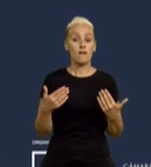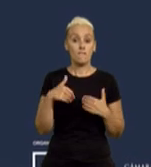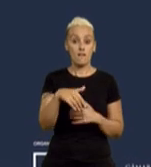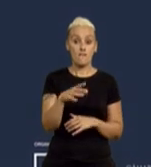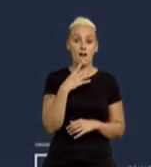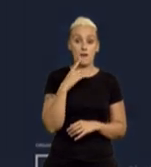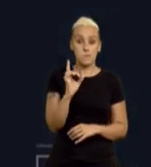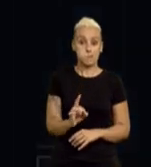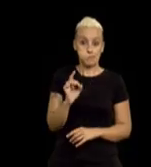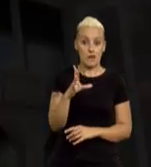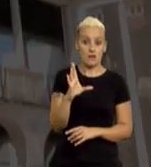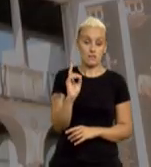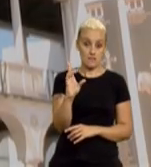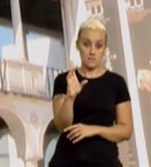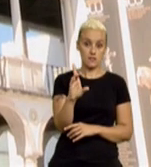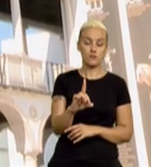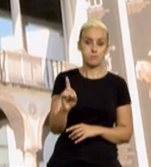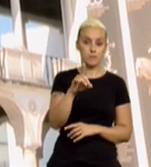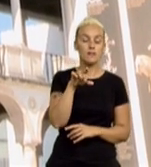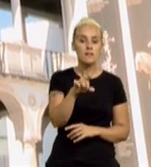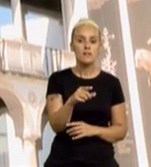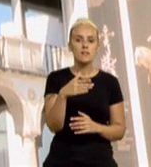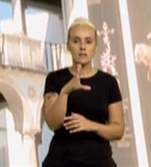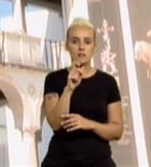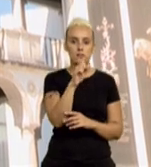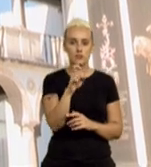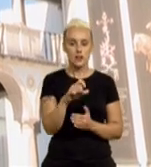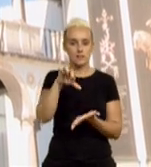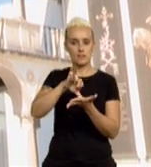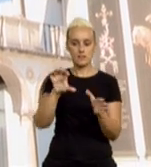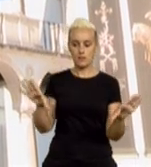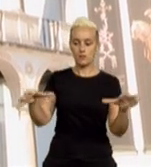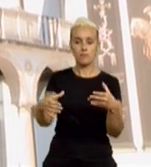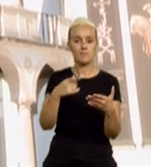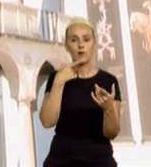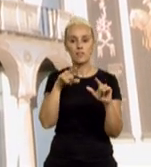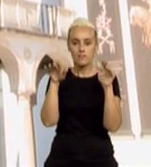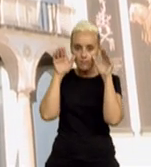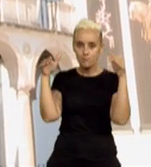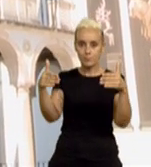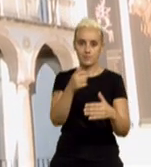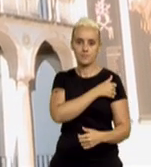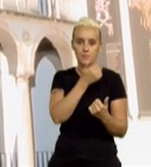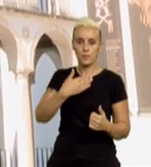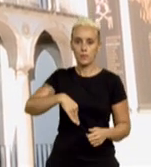A 16ª edição do Jazz ao Centro, este ano novamente centrado na cidade de